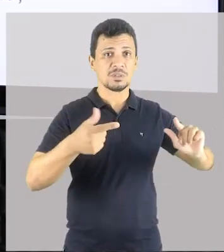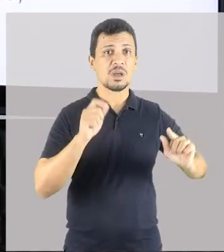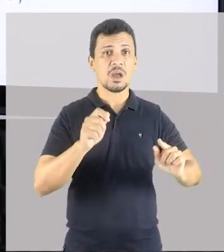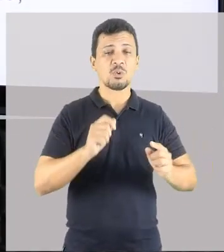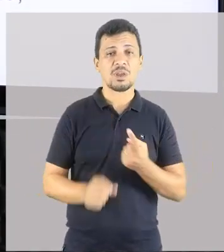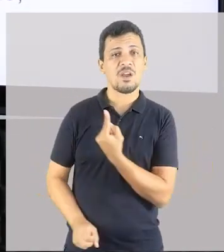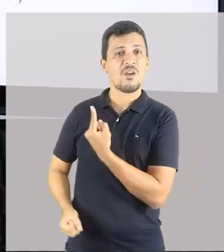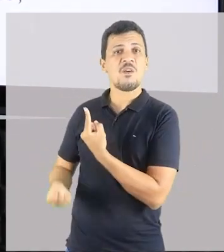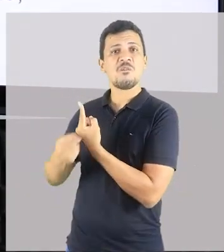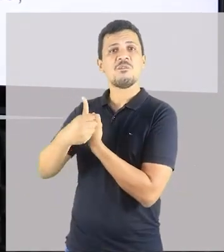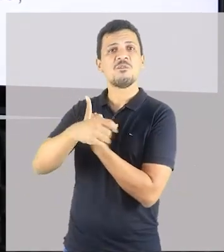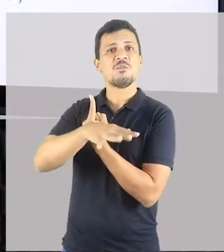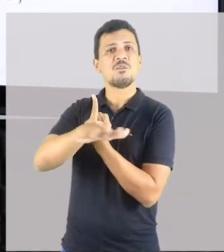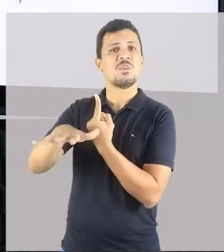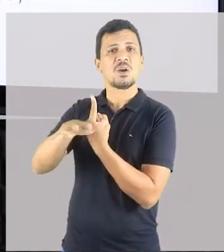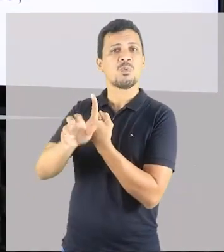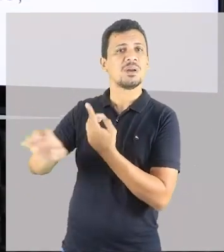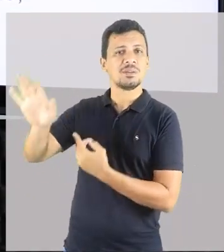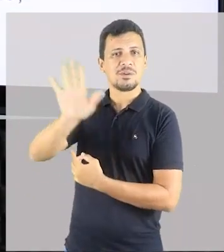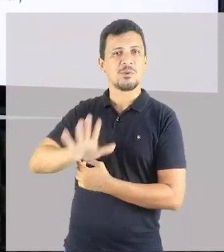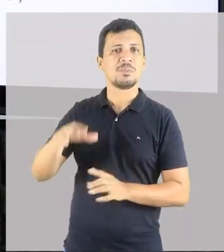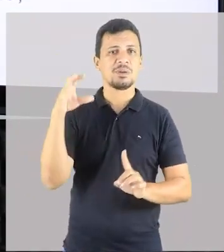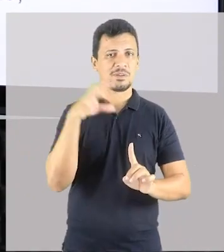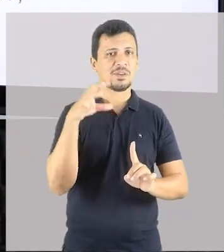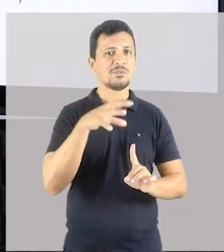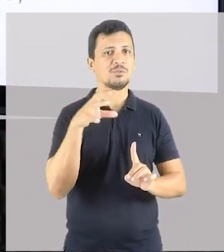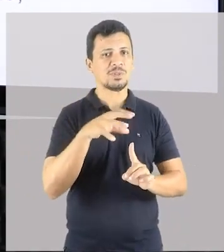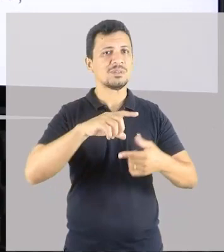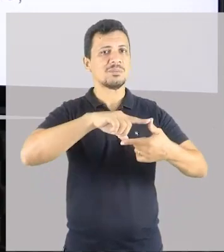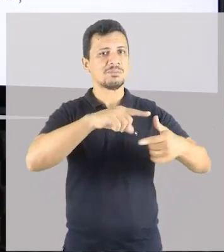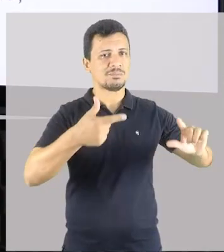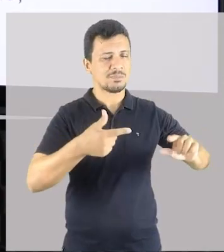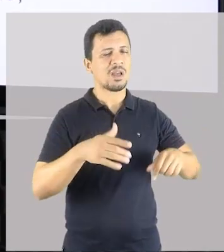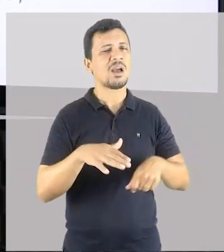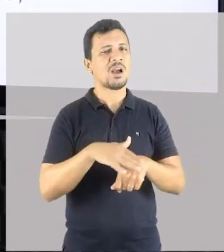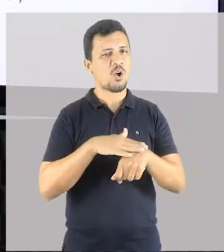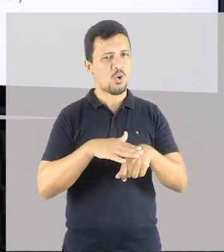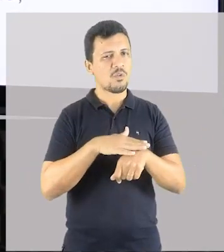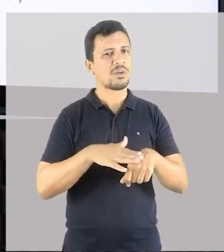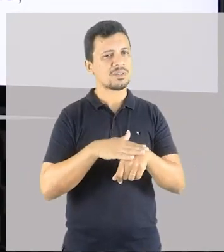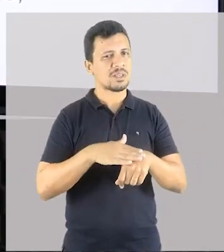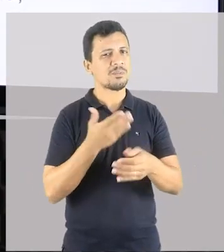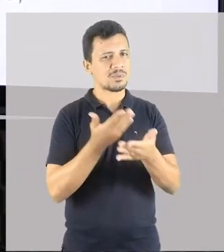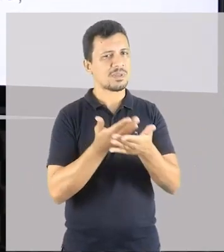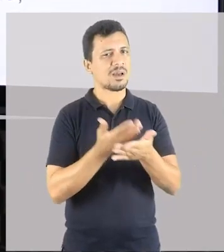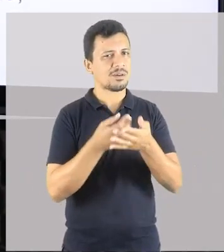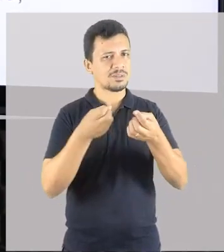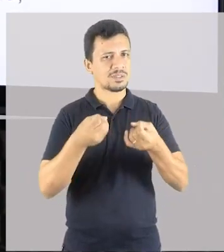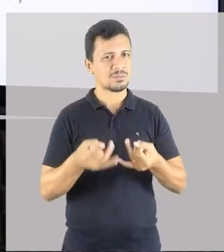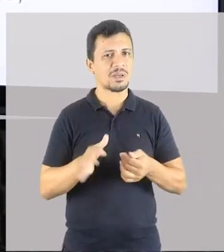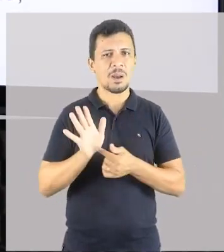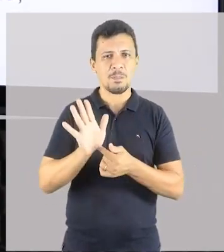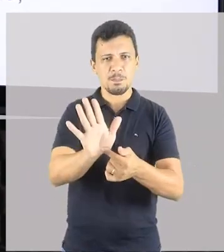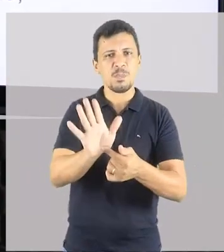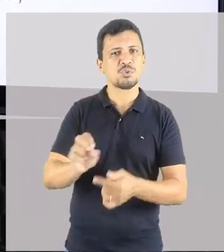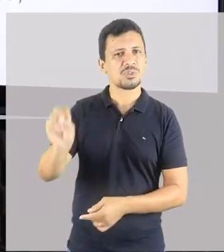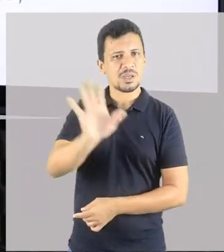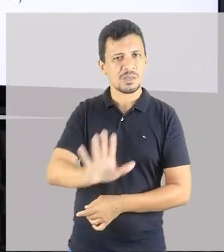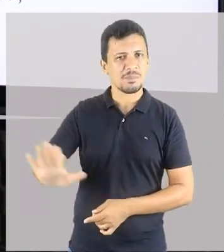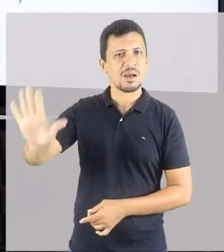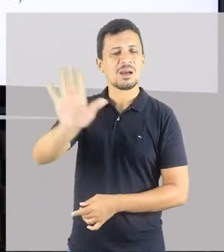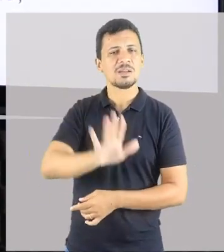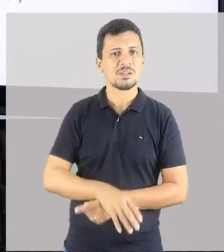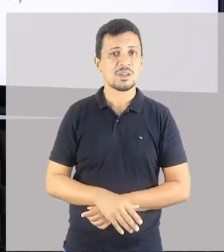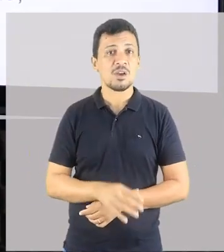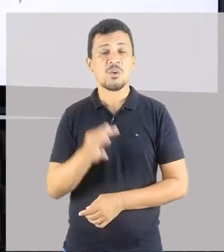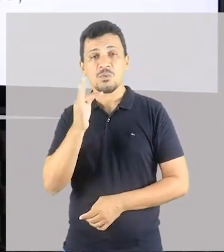as vanguardas europeias, que nós já conversamos sobre isso. Eu até mostrei para vocês algumas imagens, né? A questão do cubismo,